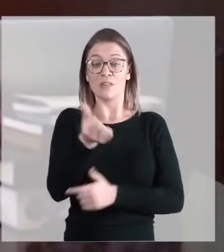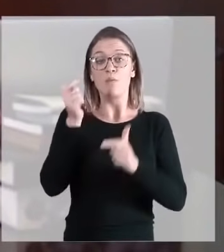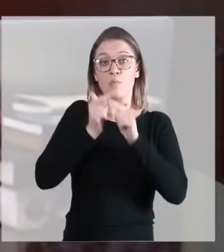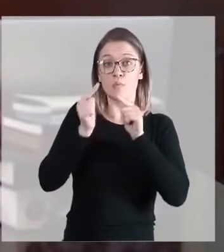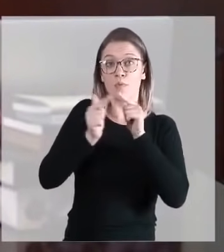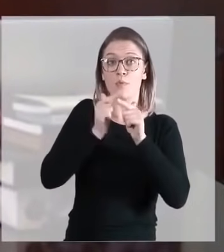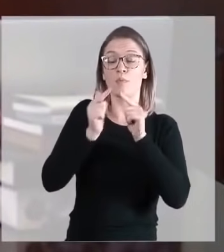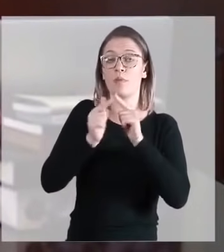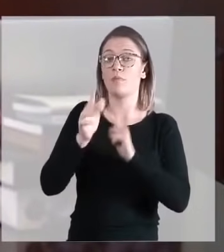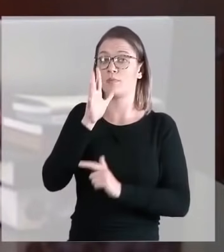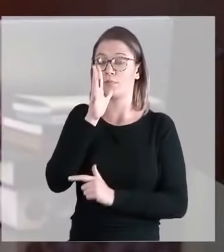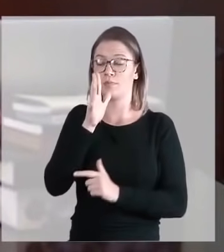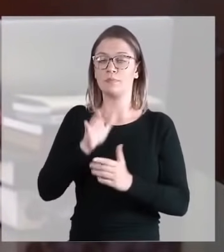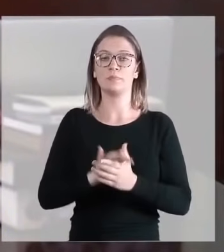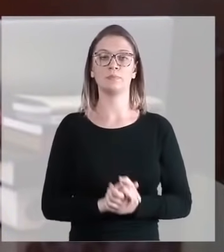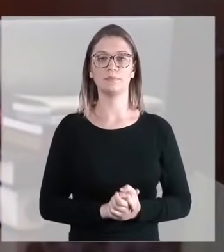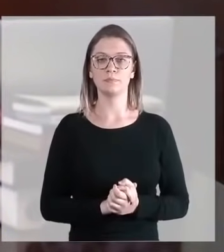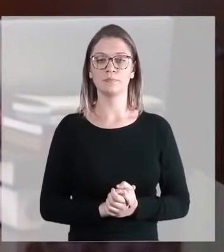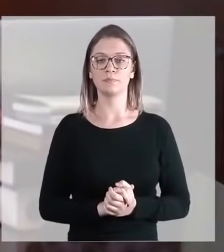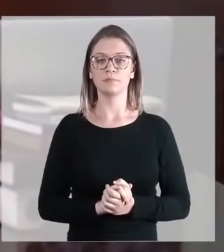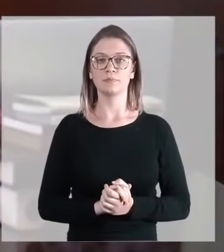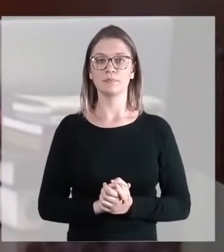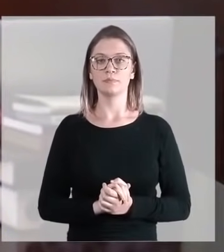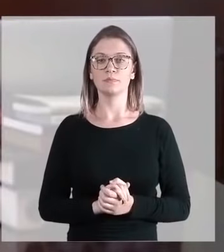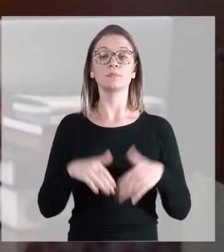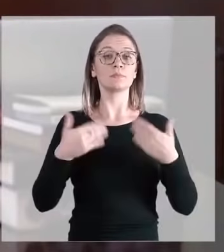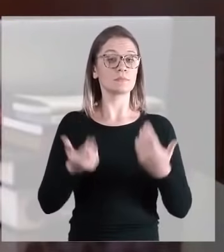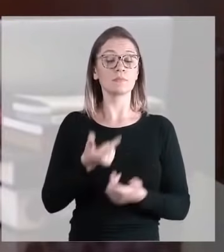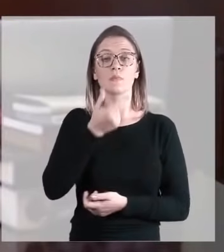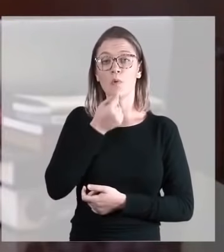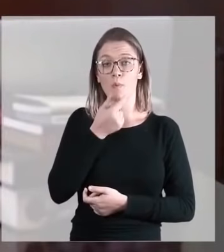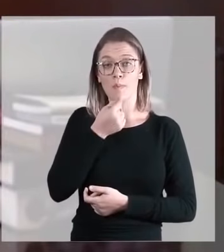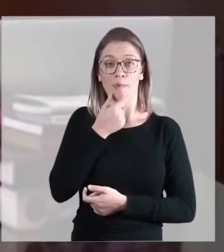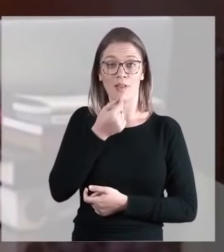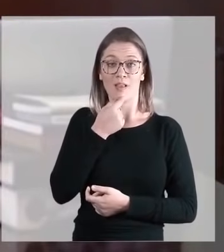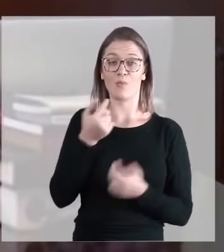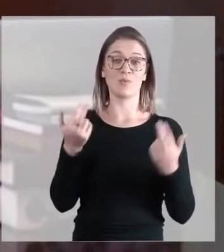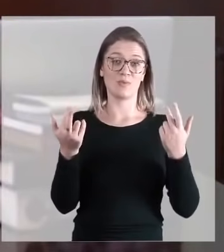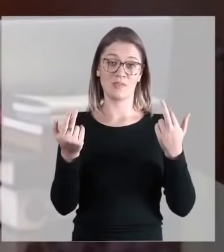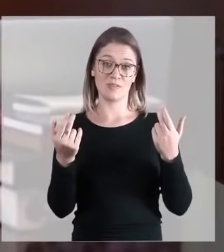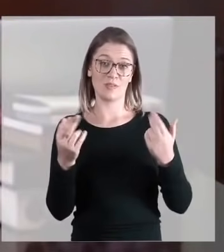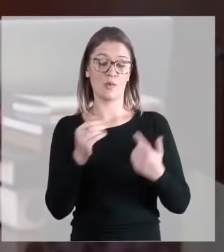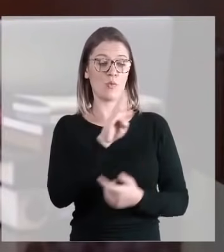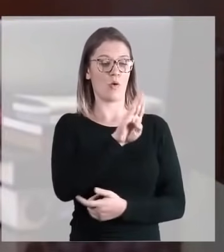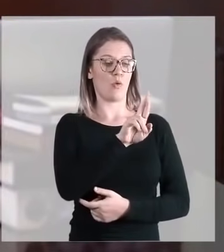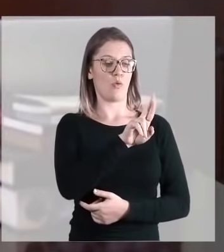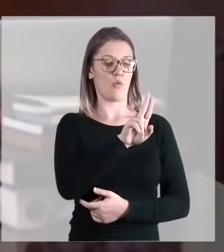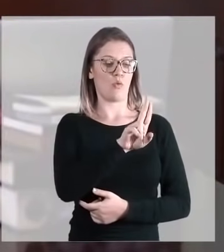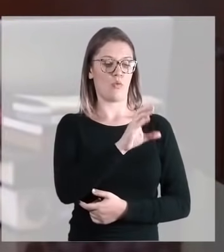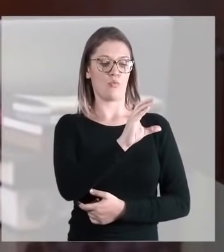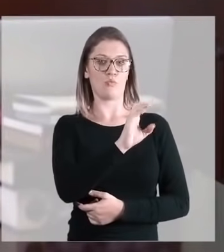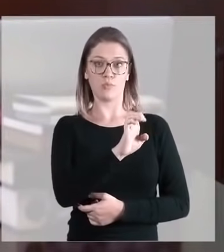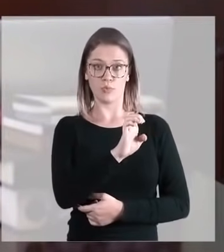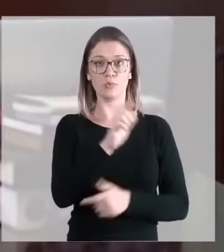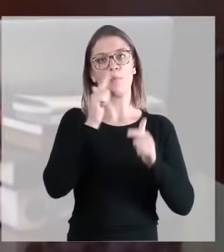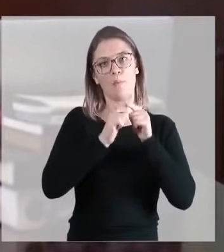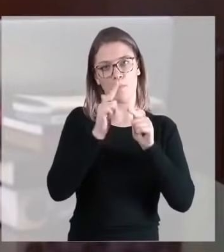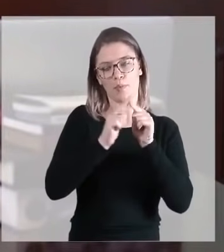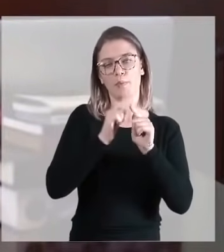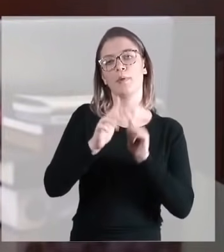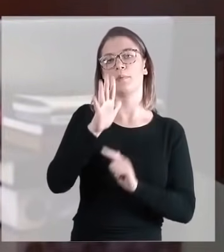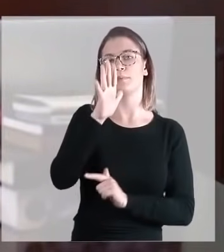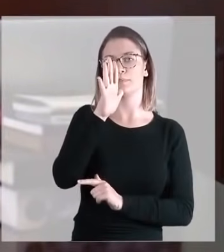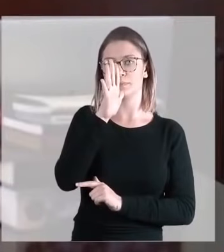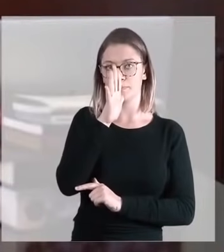de formação. Esses meninos, assim como o menino Bruce, quando pequeno, tiveram problemas na formação do seu